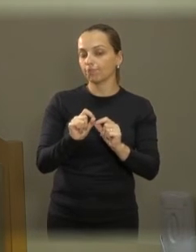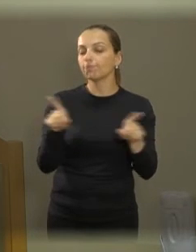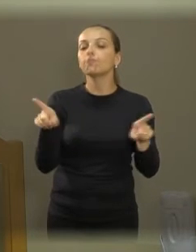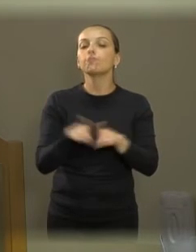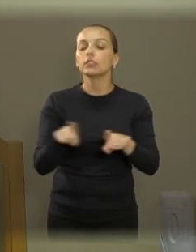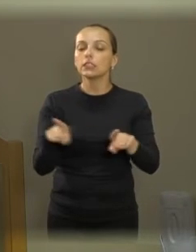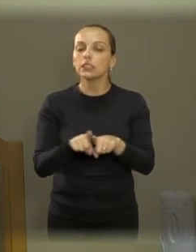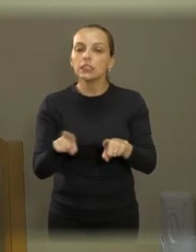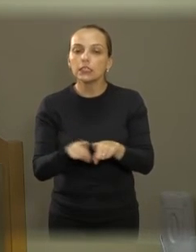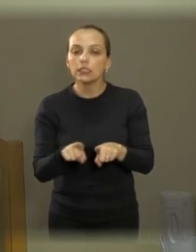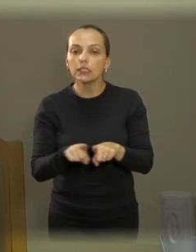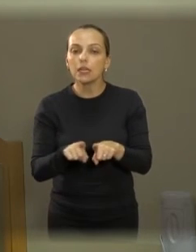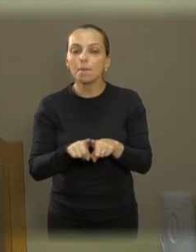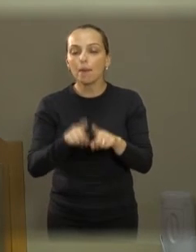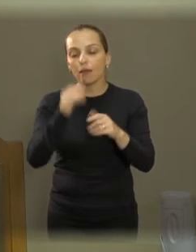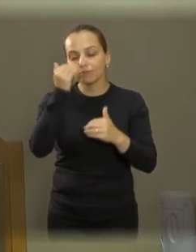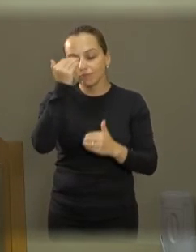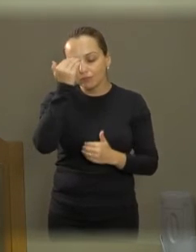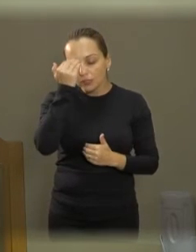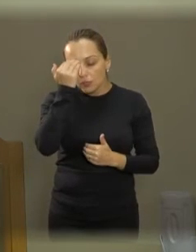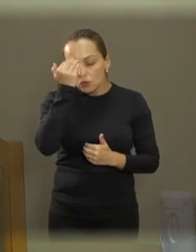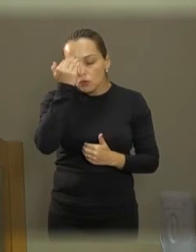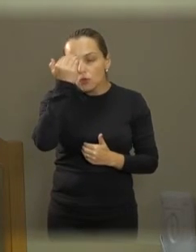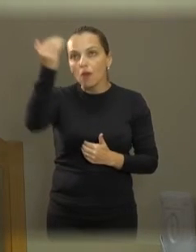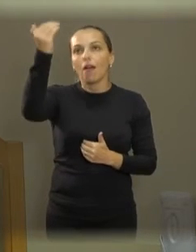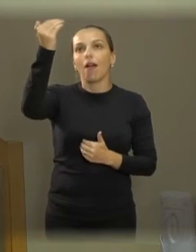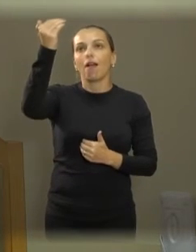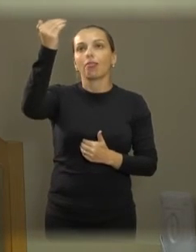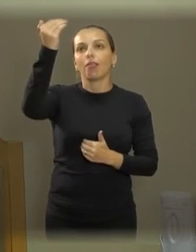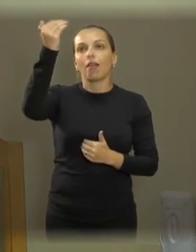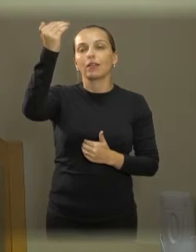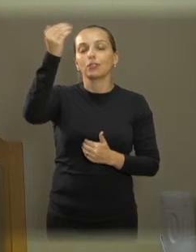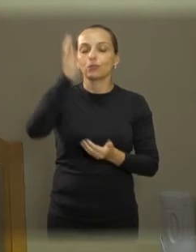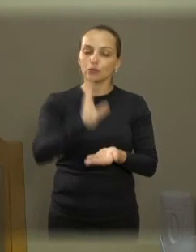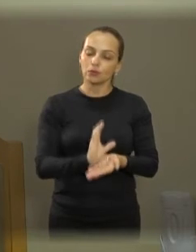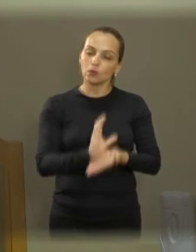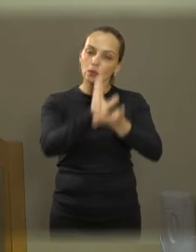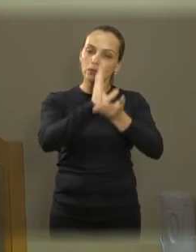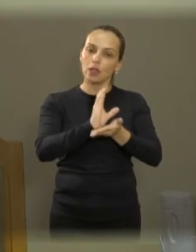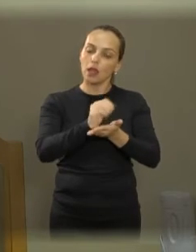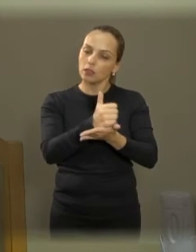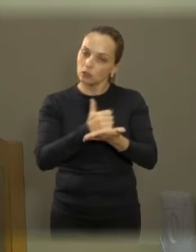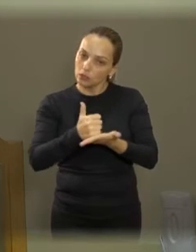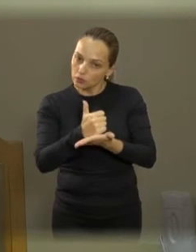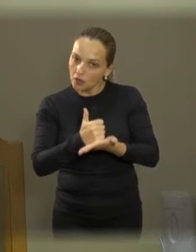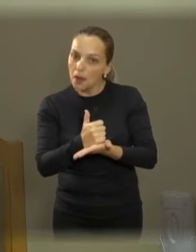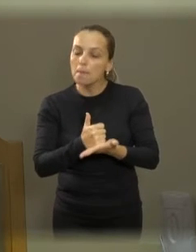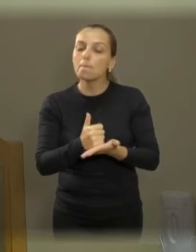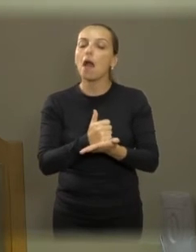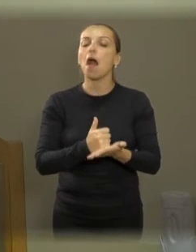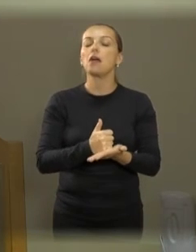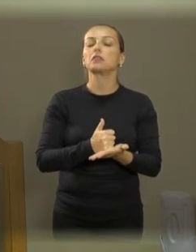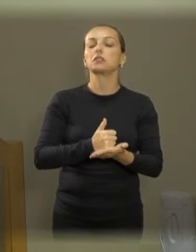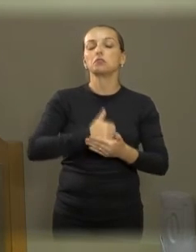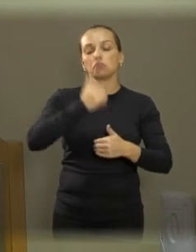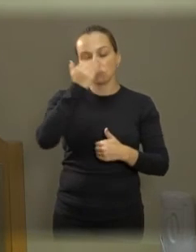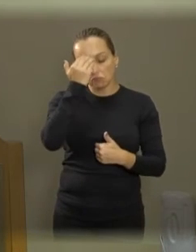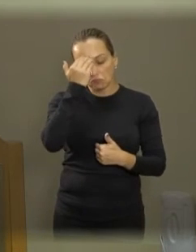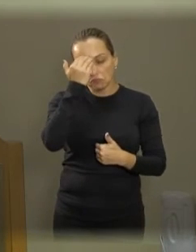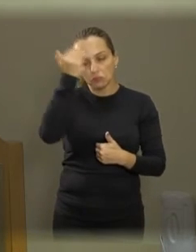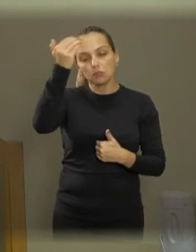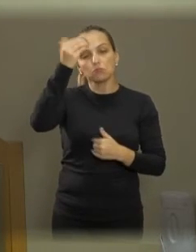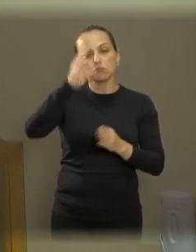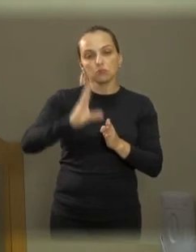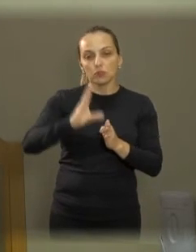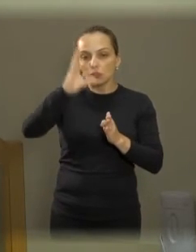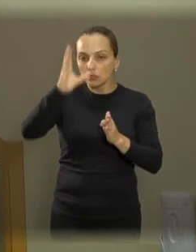tempo, um agradecimento. Agradecimento ao Conselho, né? Um agradecimento à